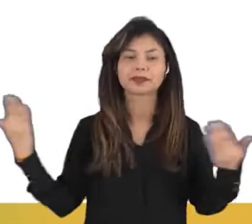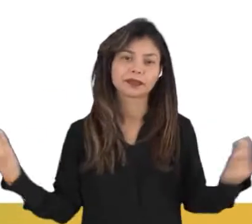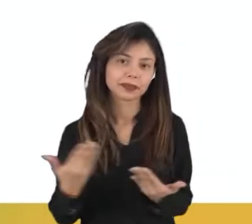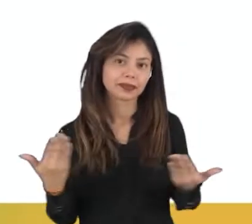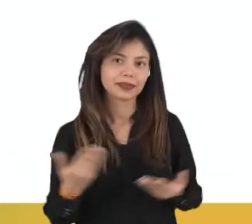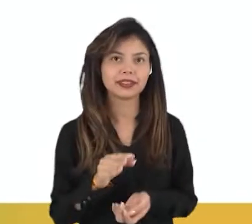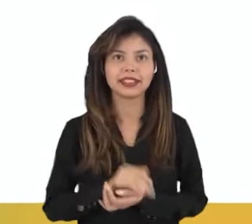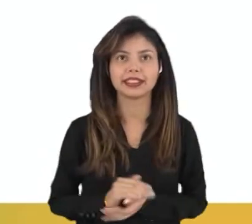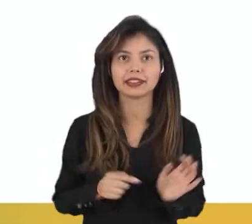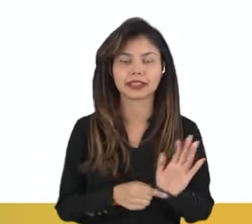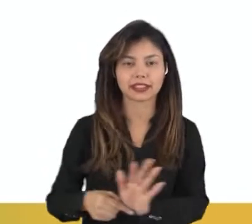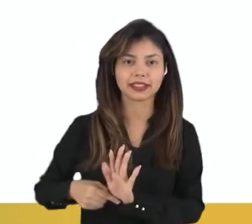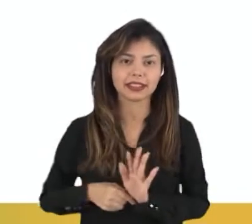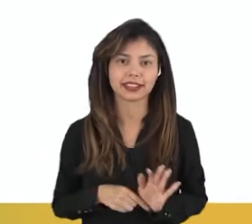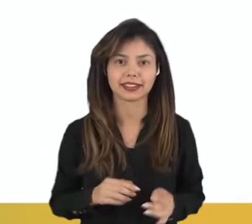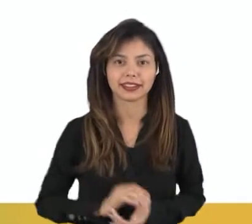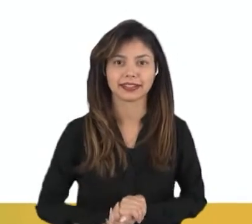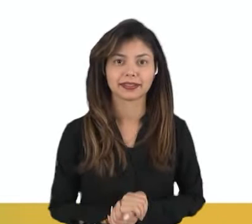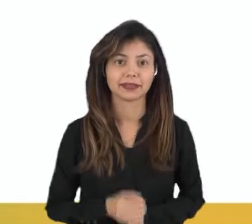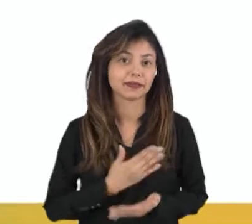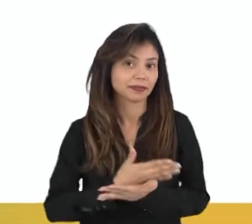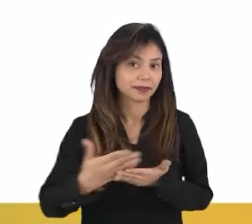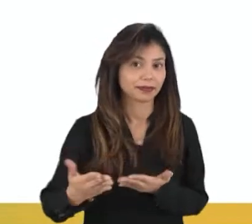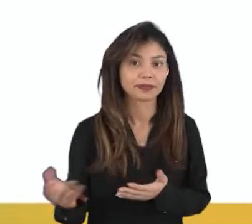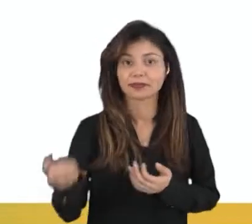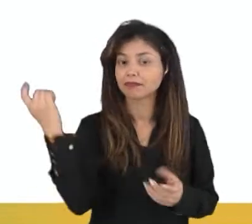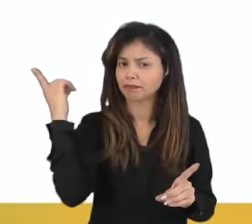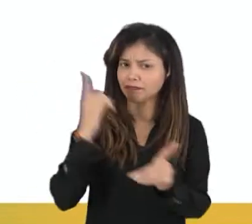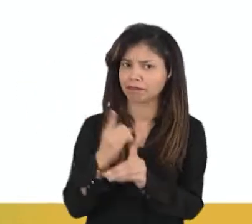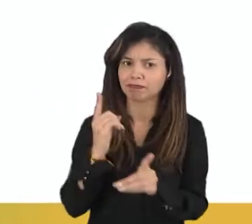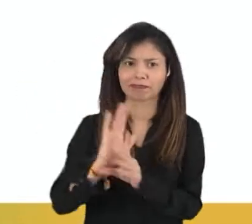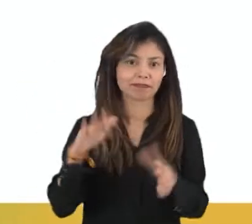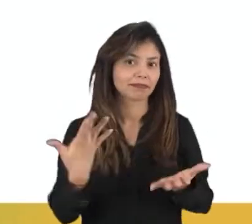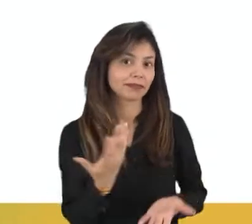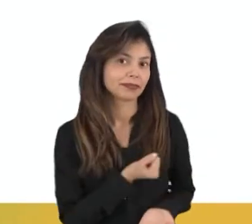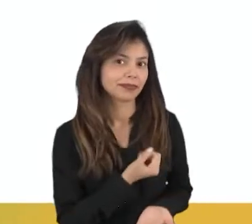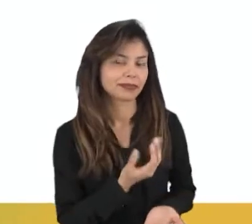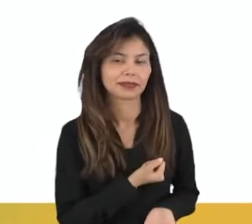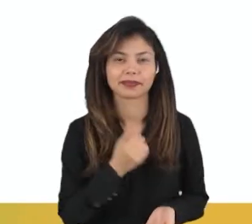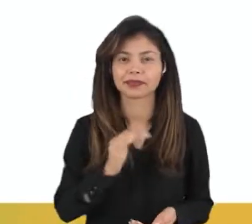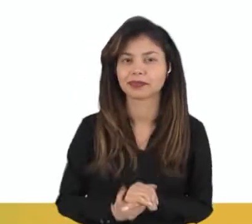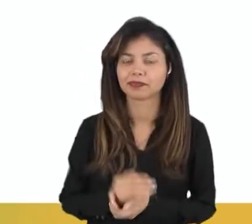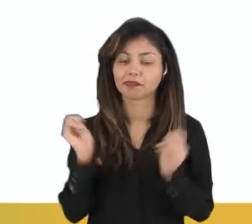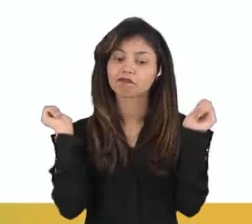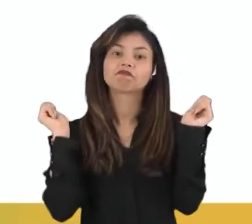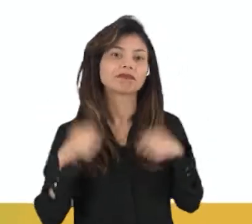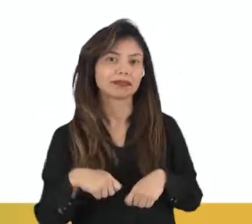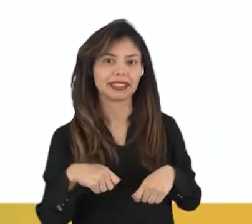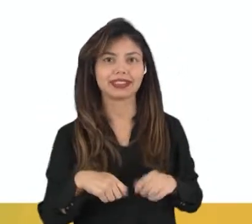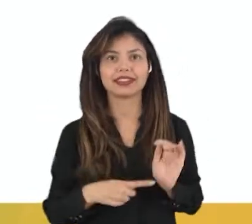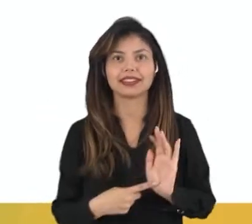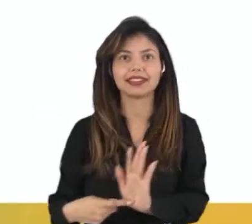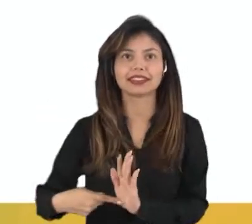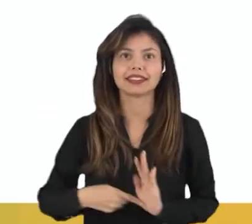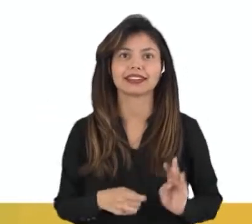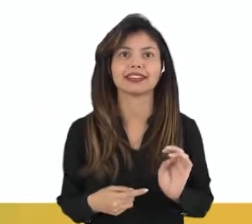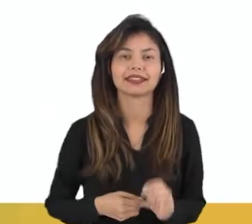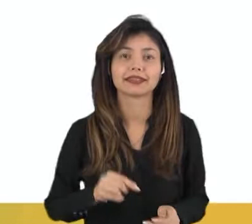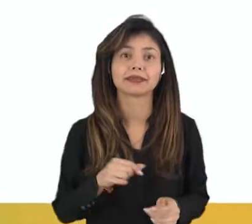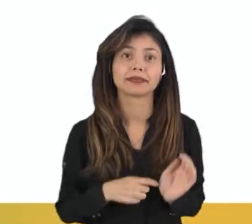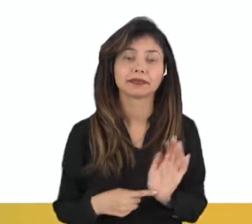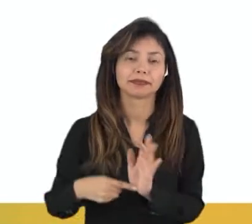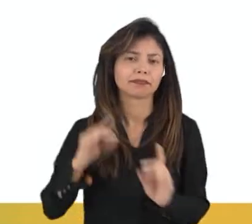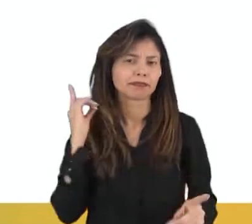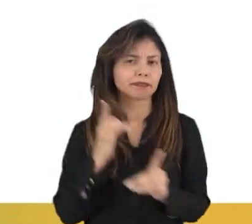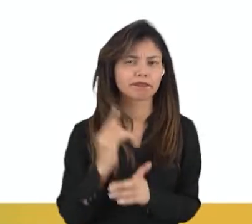resolução. Então, neste caso, nós precisamos inicialmente descobrir o número de resultados possíveis aí, né? Ou seja, o total de números que existem